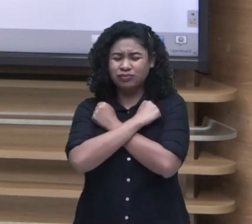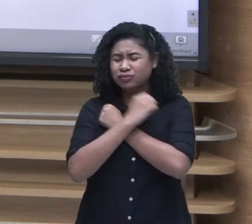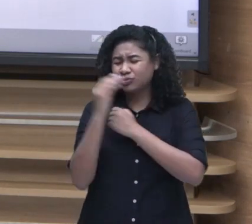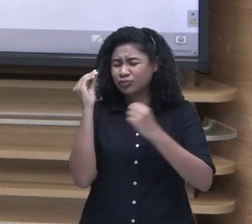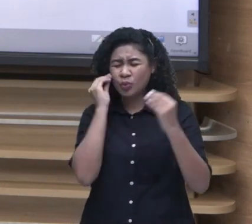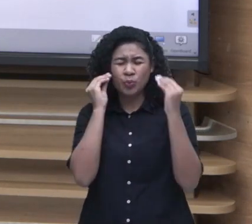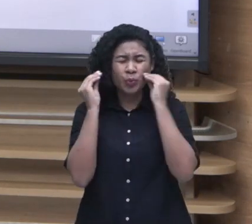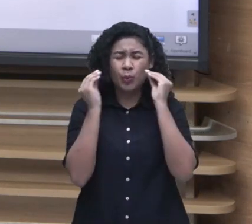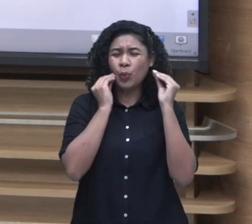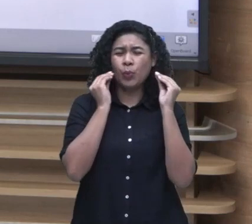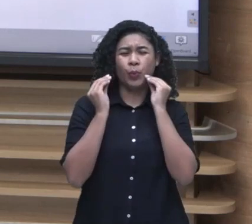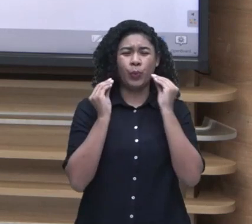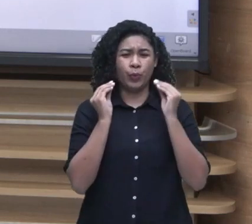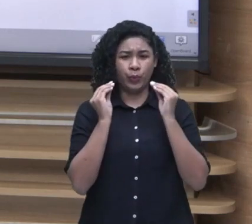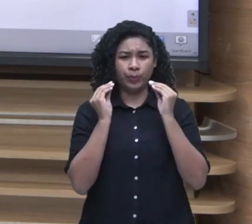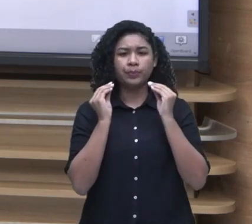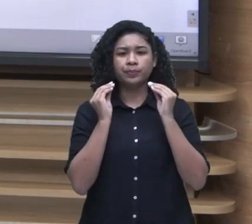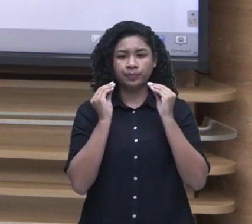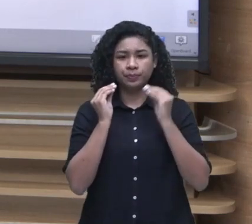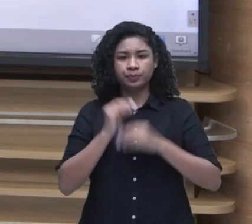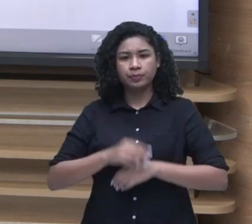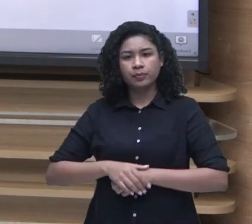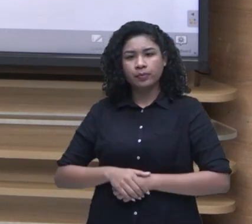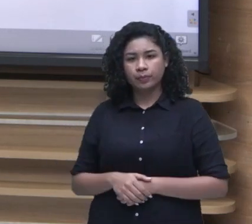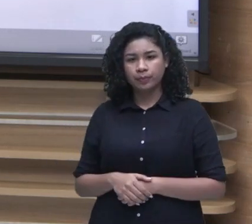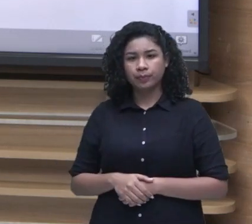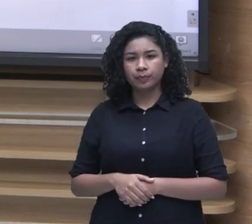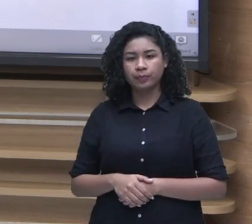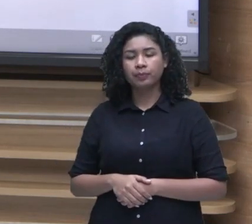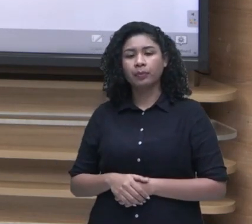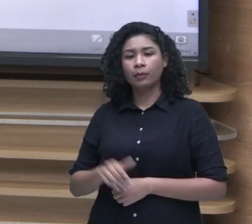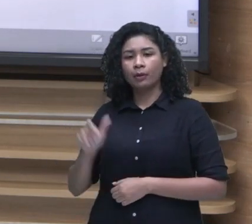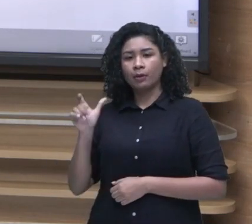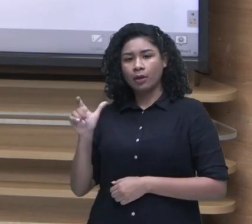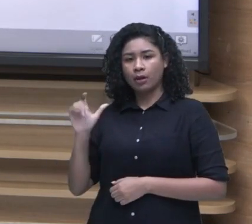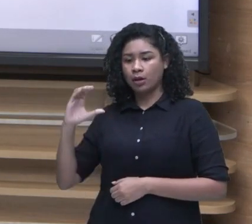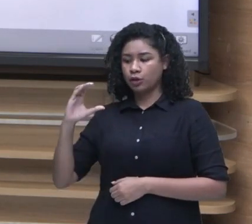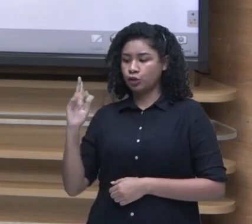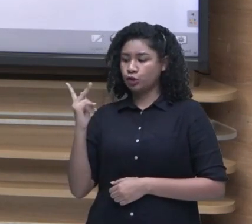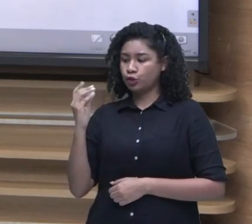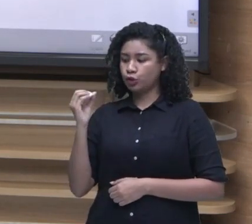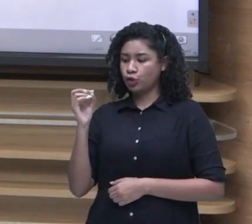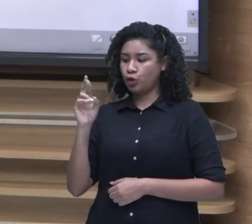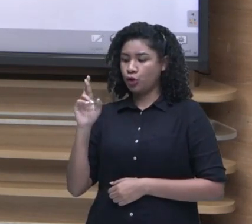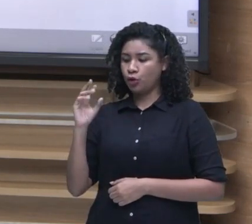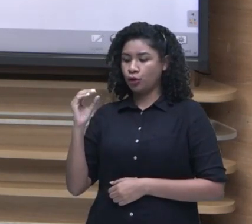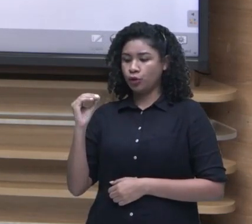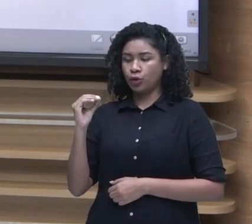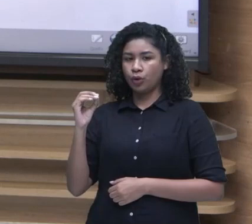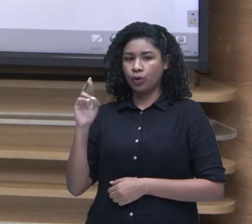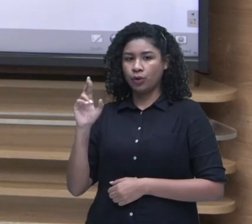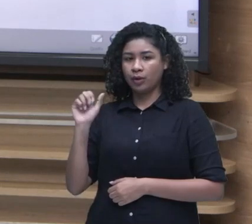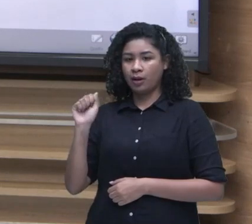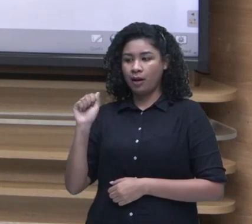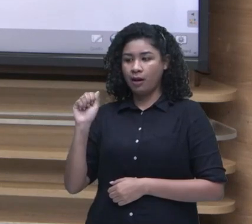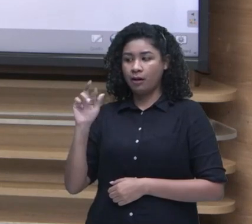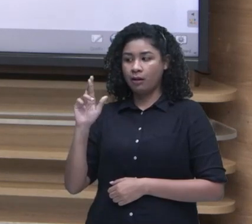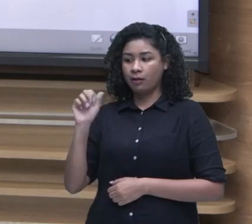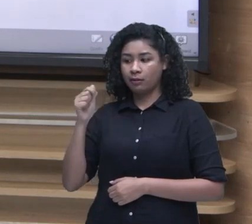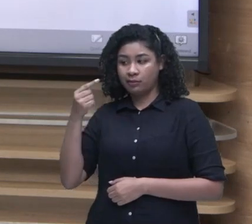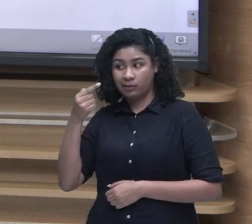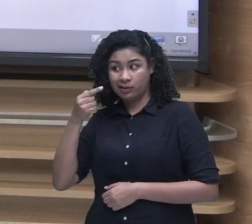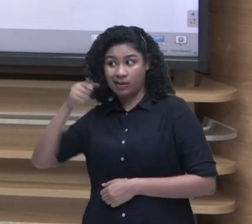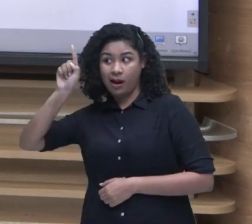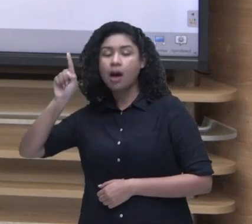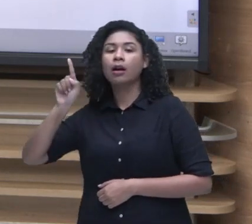chorará, futuramente, mas é uma certeza. Não disse talvez ela chore, não,